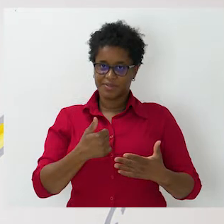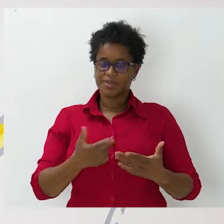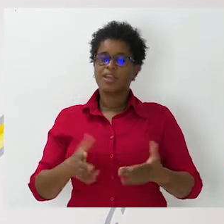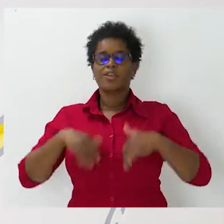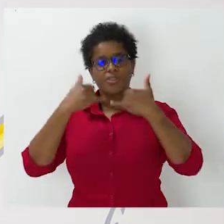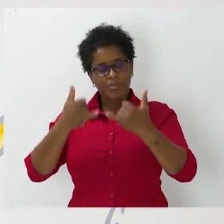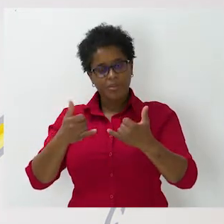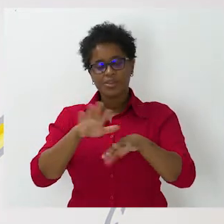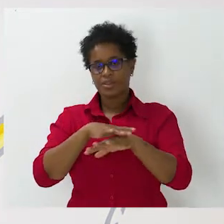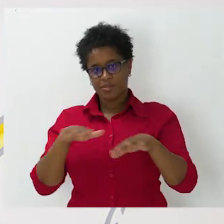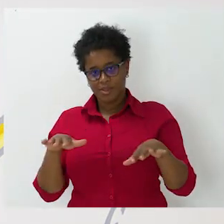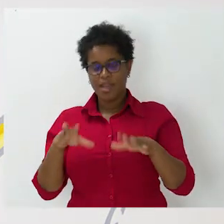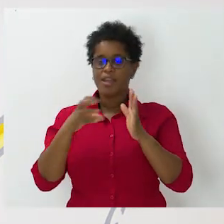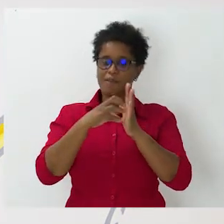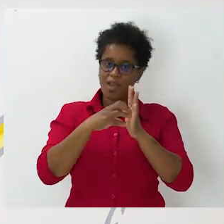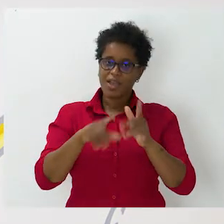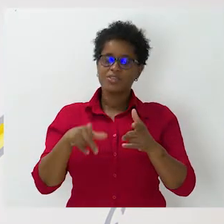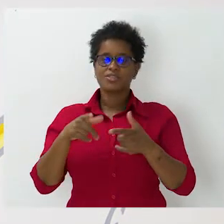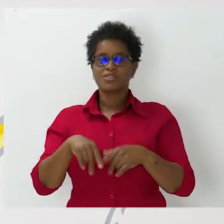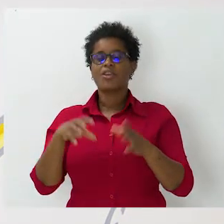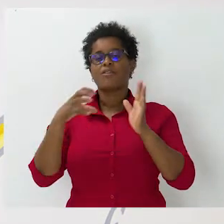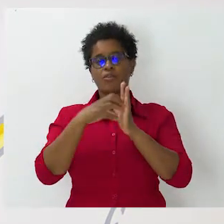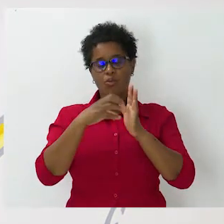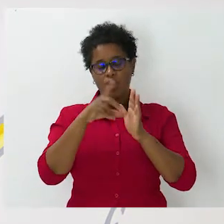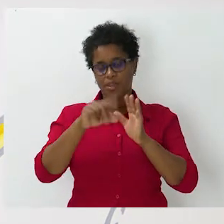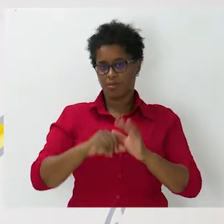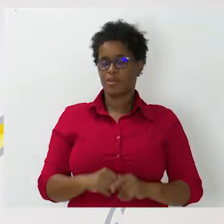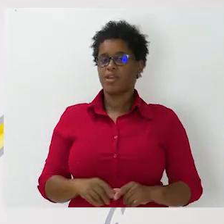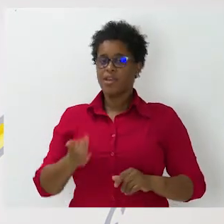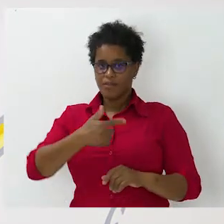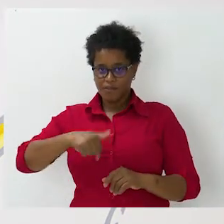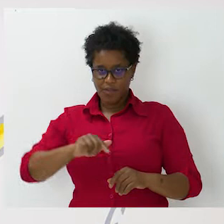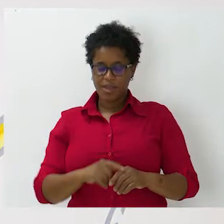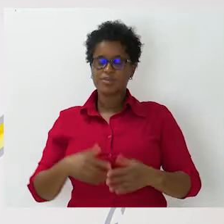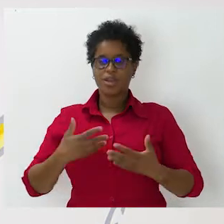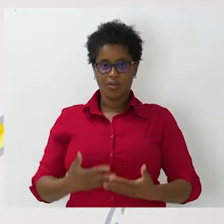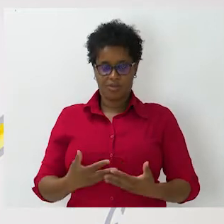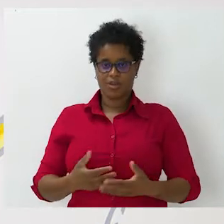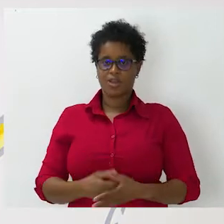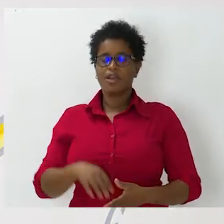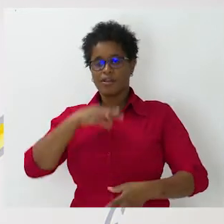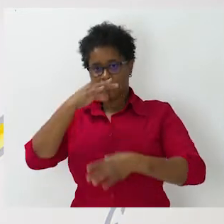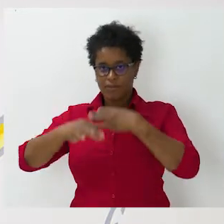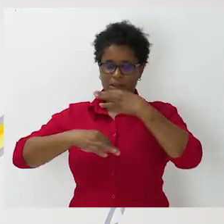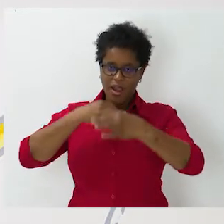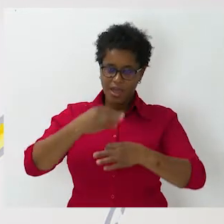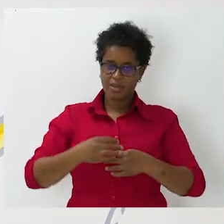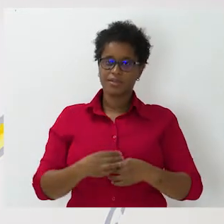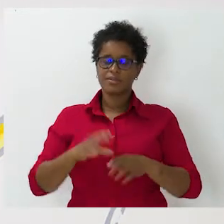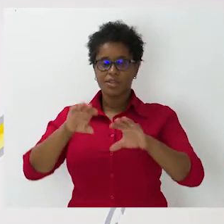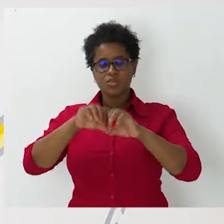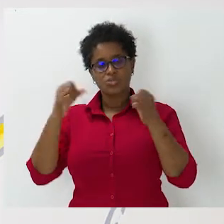Depois de analisar a imagem, a figura, vamos então falar